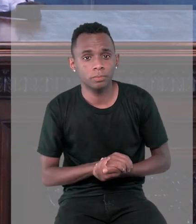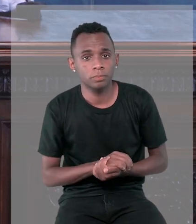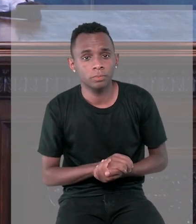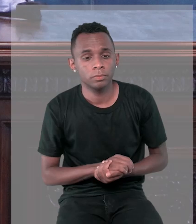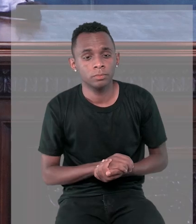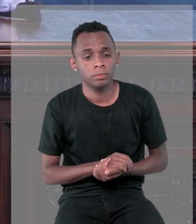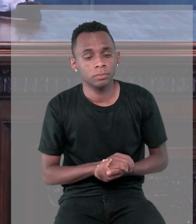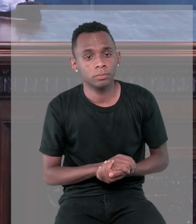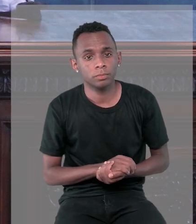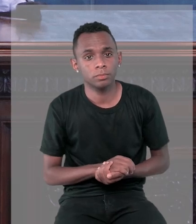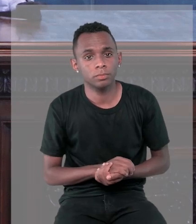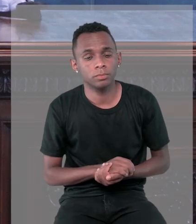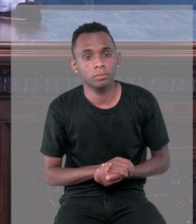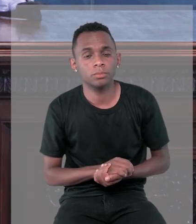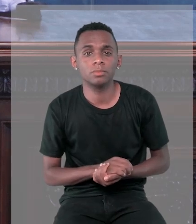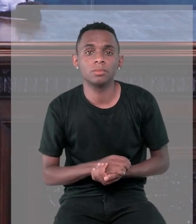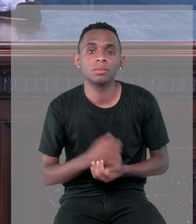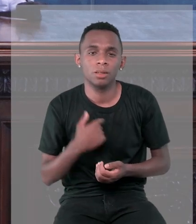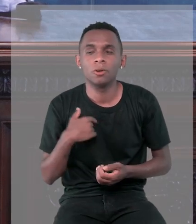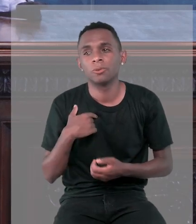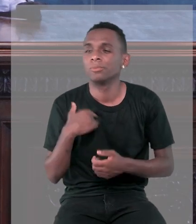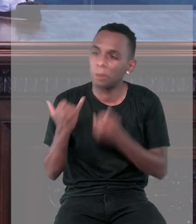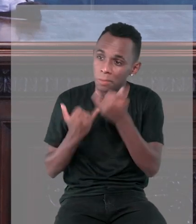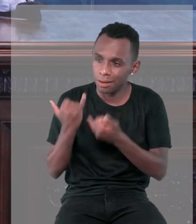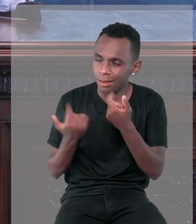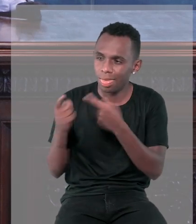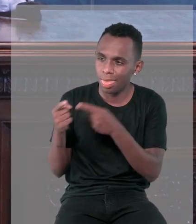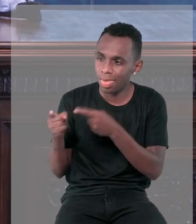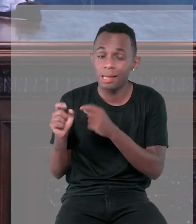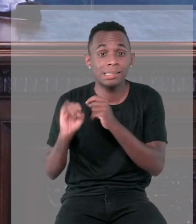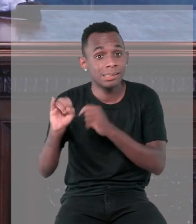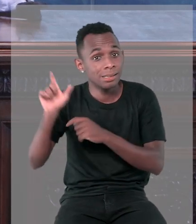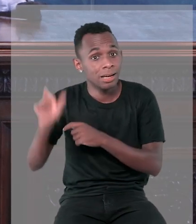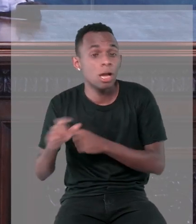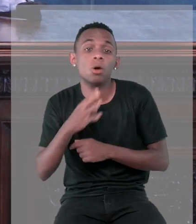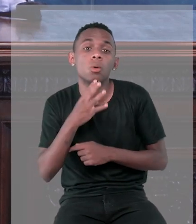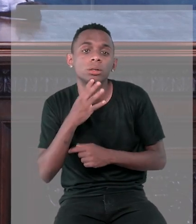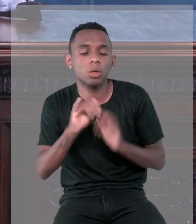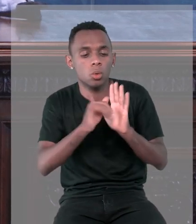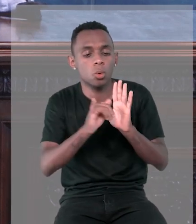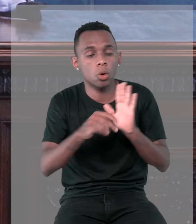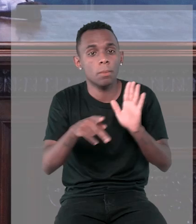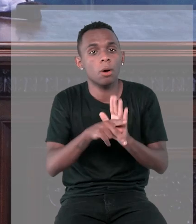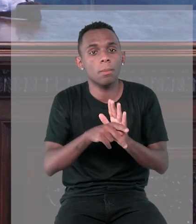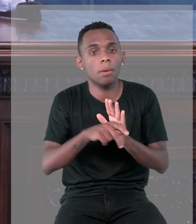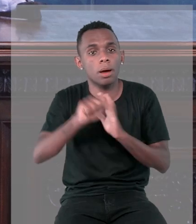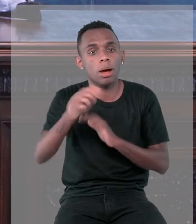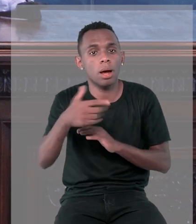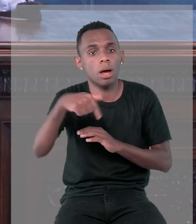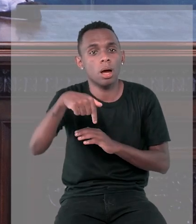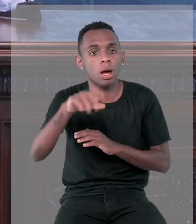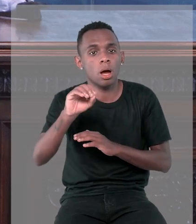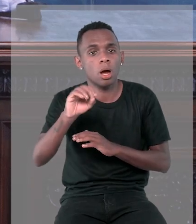Agora, eu brinquei com o Gifone dizendo que se ele conhecia um conto chamado A Gota. É